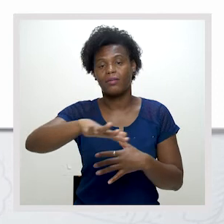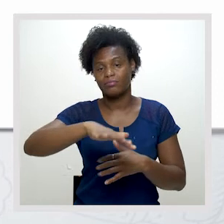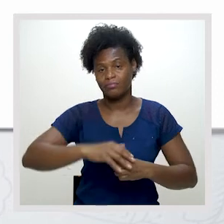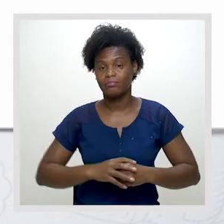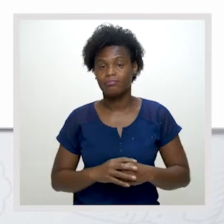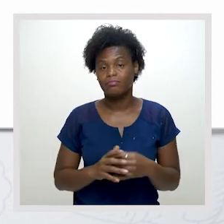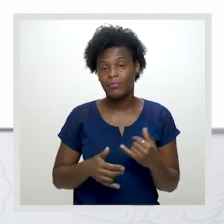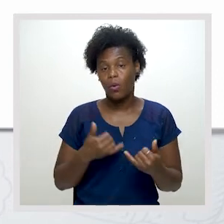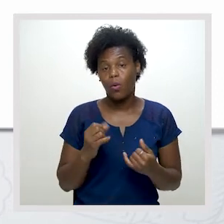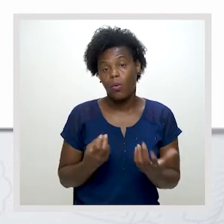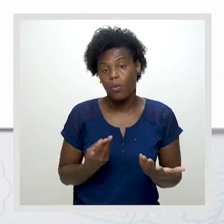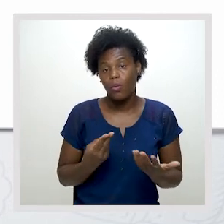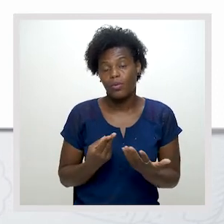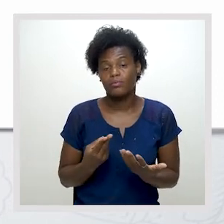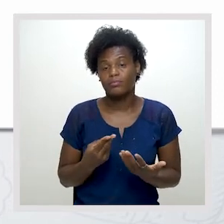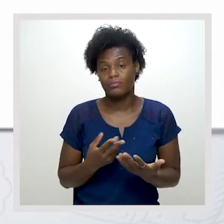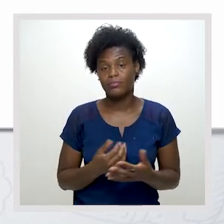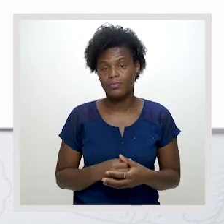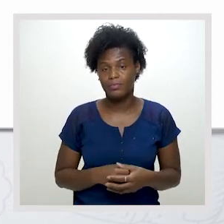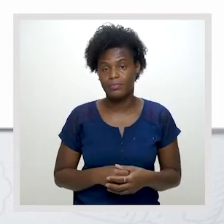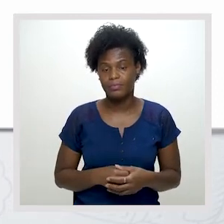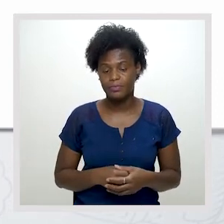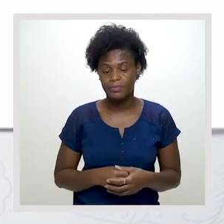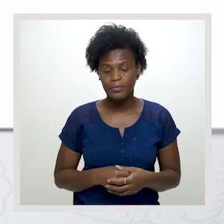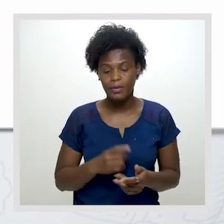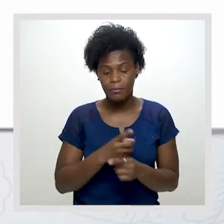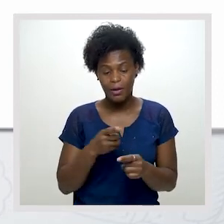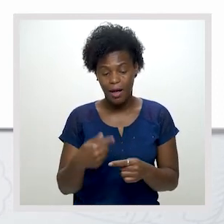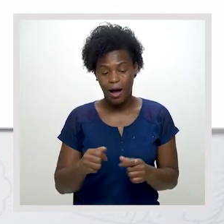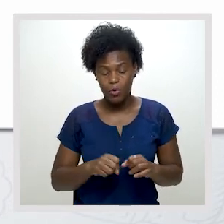ou então o lado terrestre. E daí houve essa